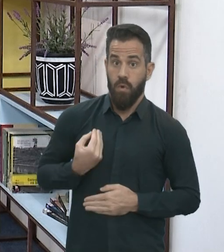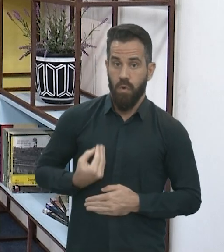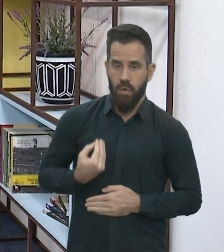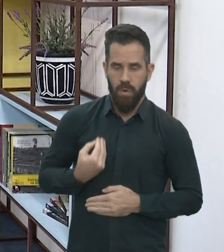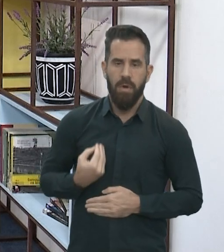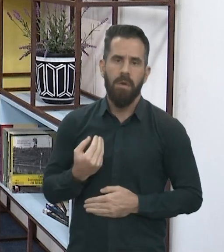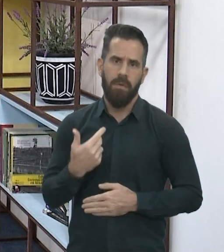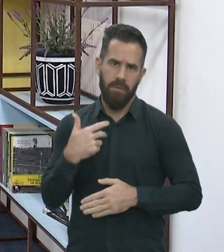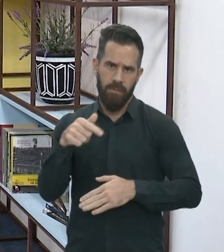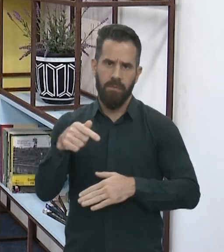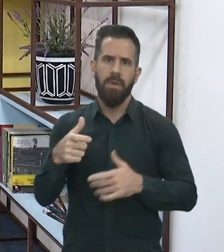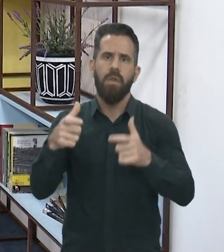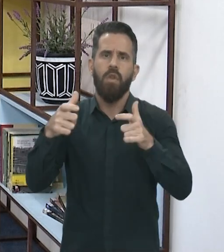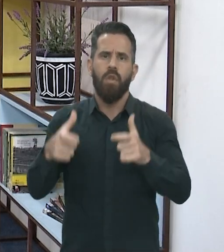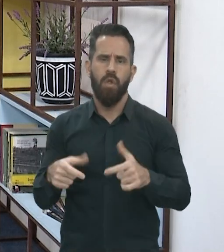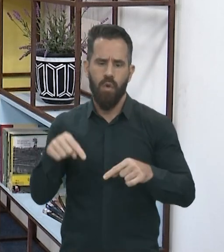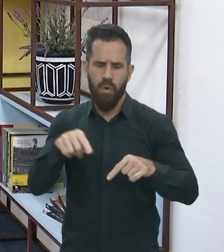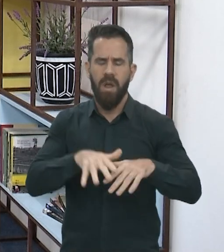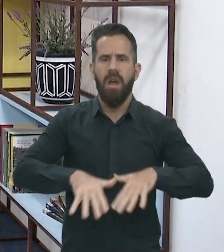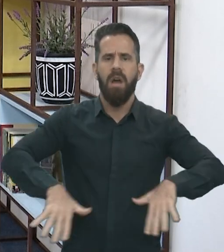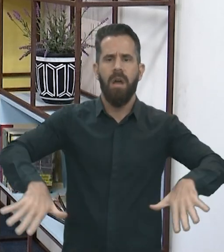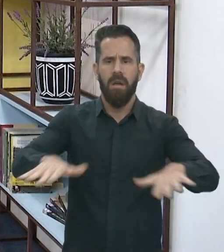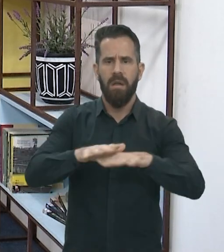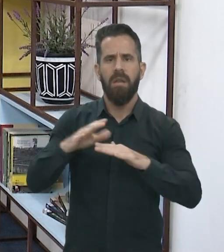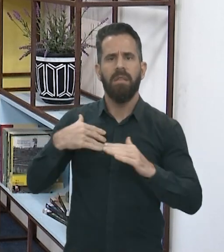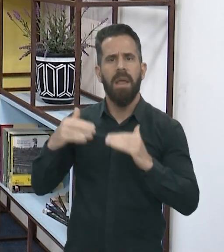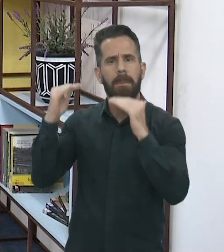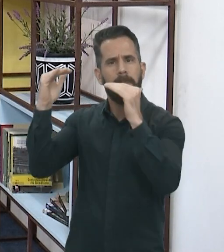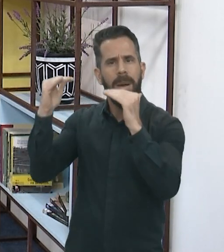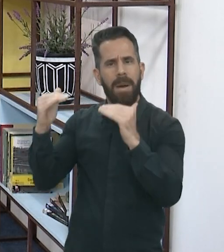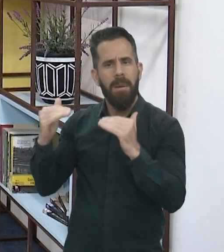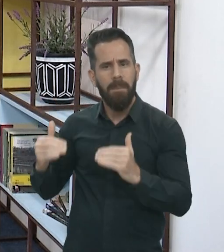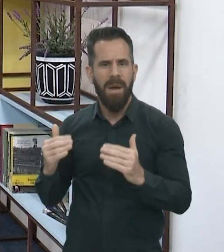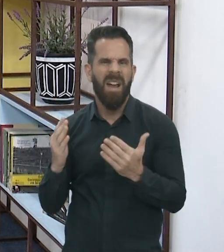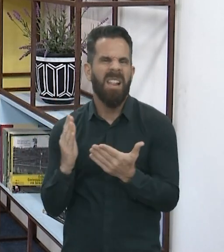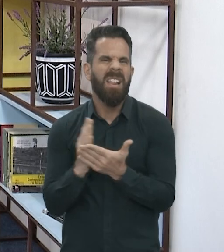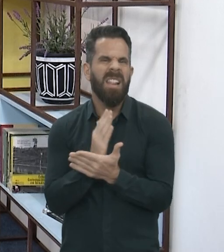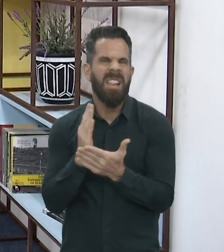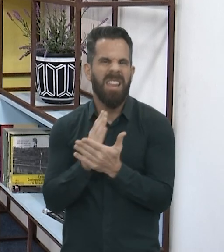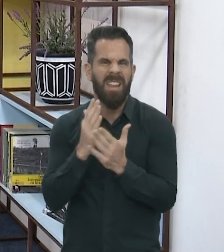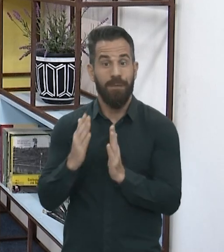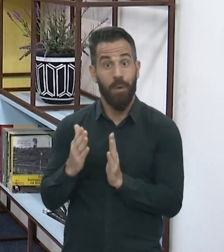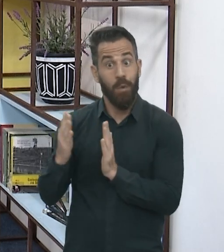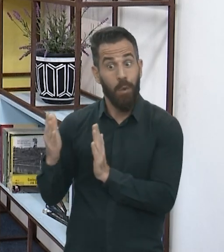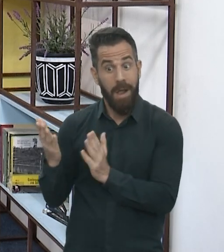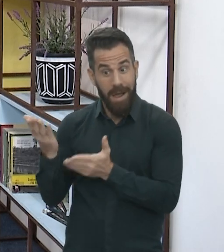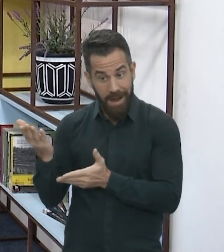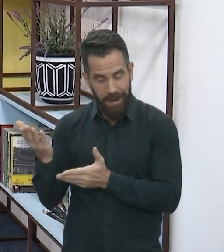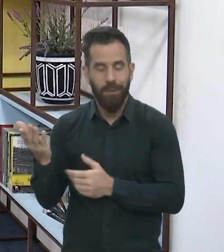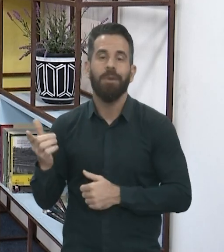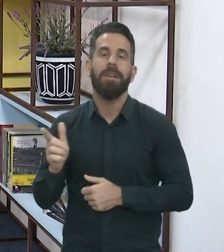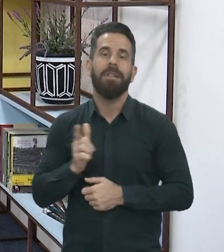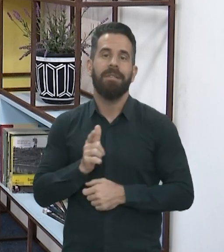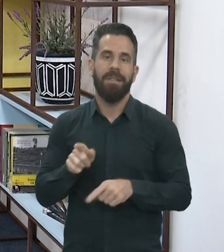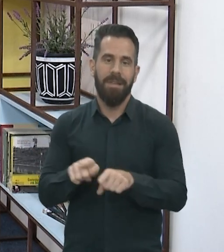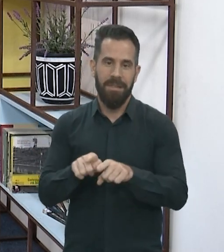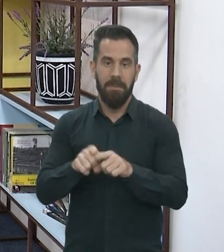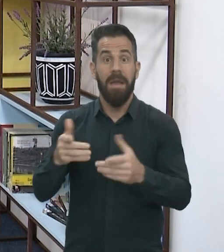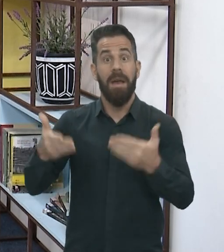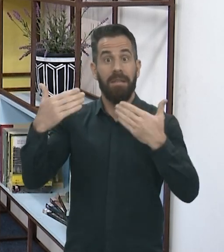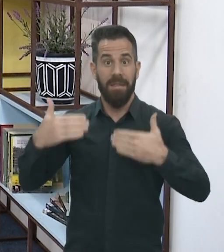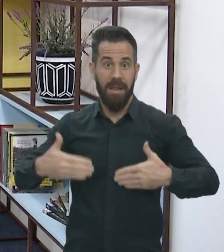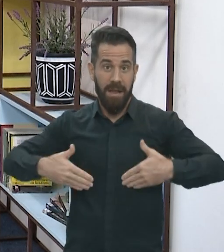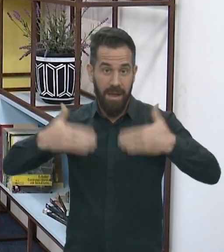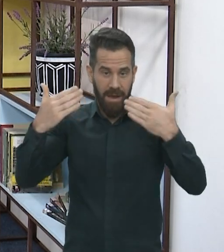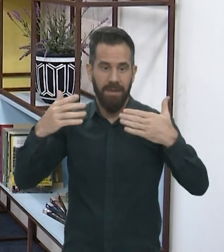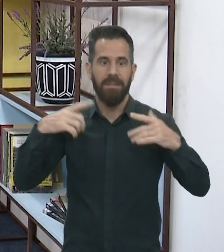eu estou em uma parte do estúdio onde tem uma estante com livros aqui ao meu lado esquerdo e atrás de mim também uma telinha